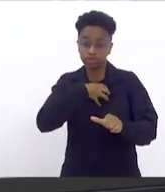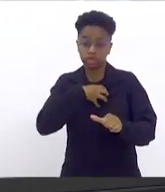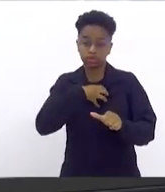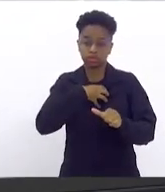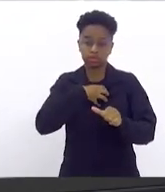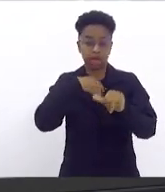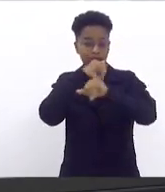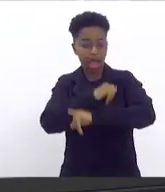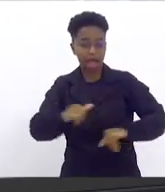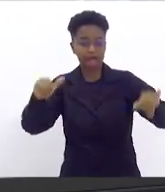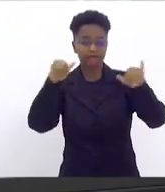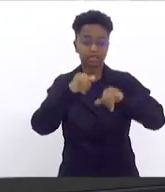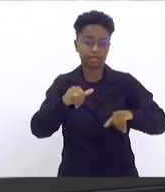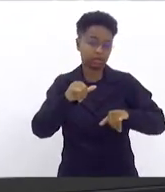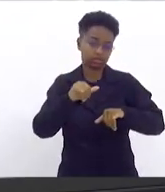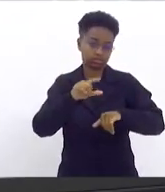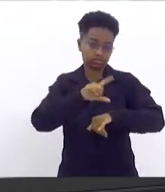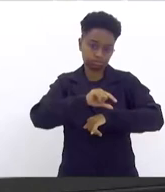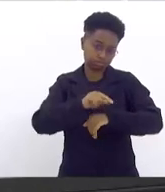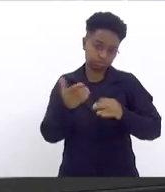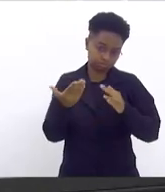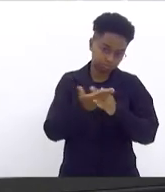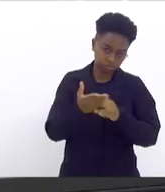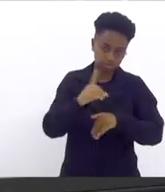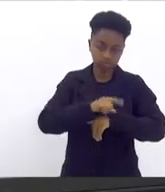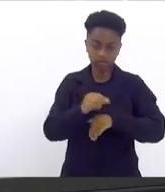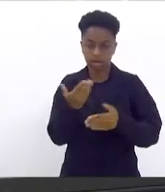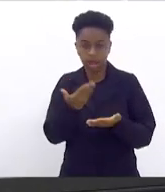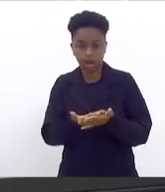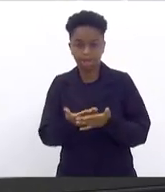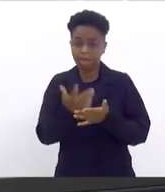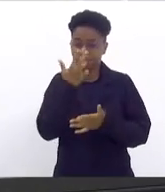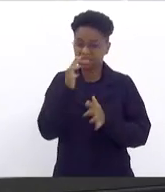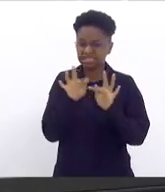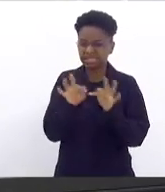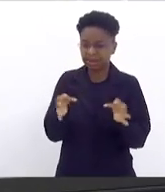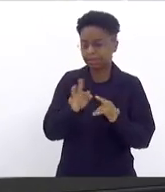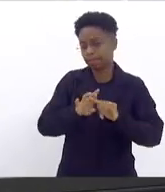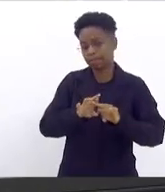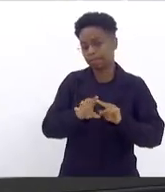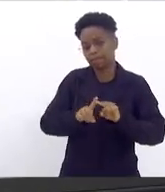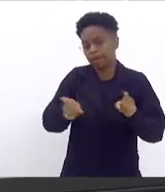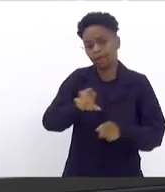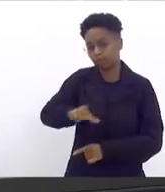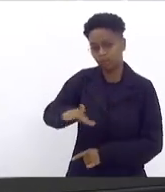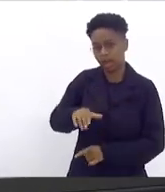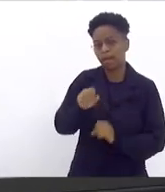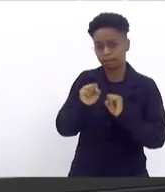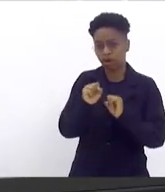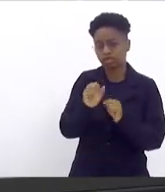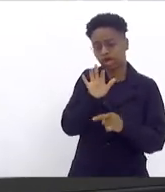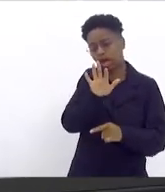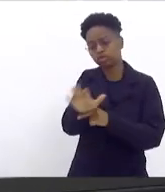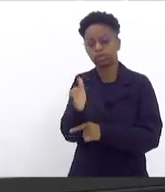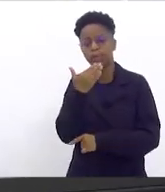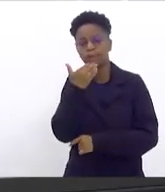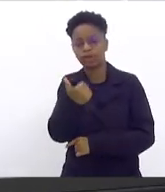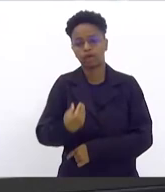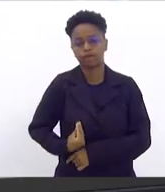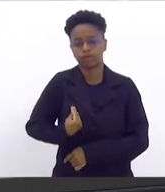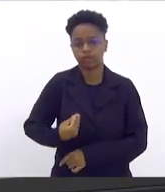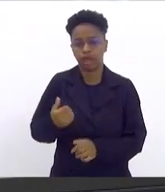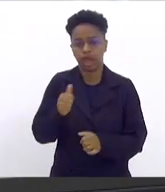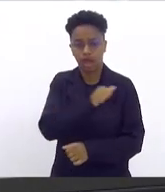de sinalizar. Então, parece simples, mas não é. E pode causar uma melhoria muito significativa aos alunos